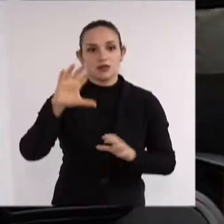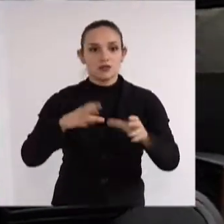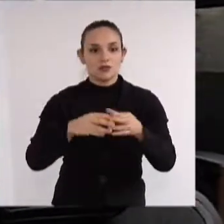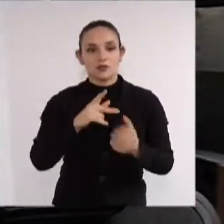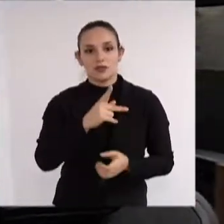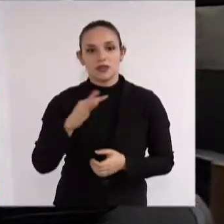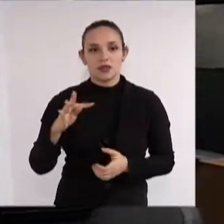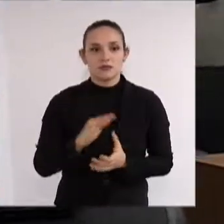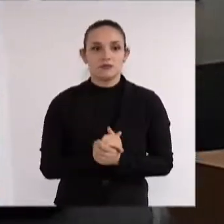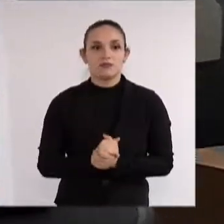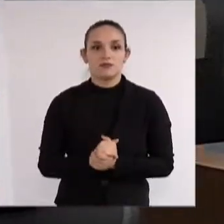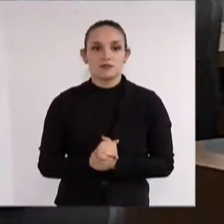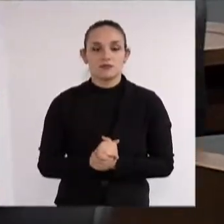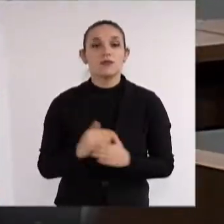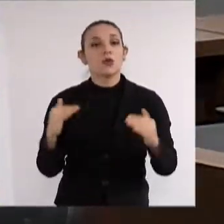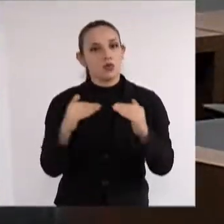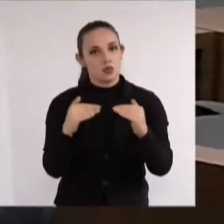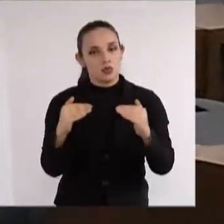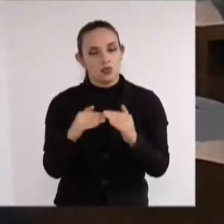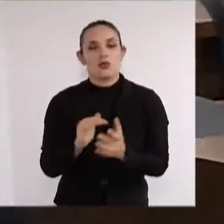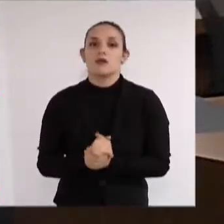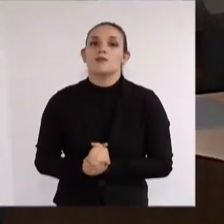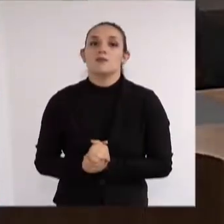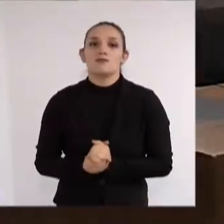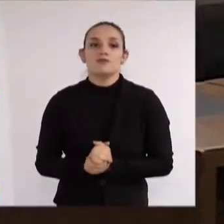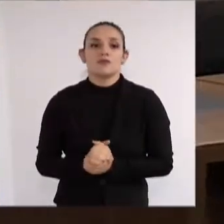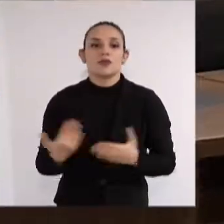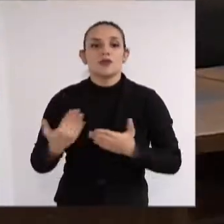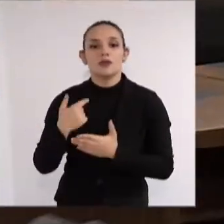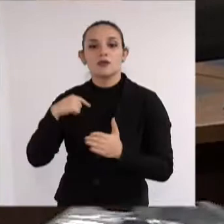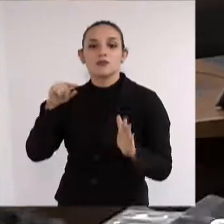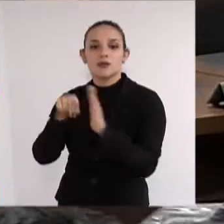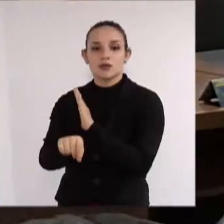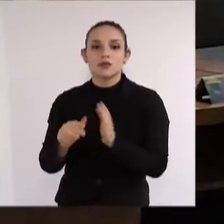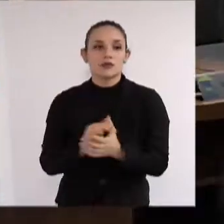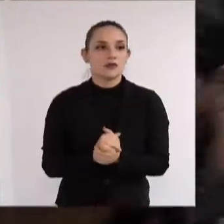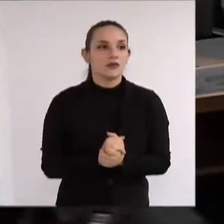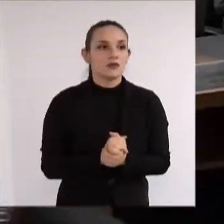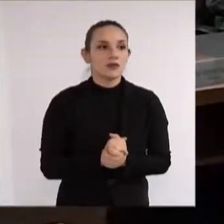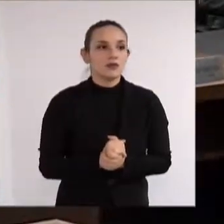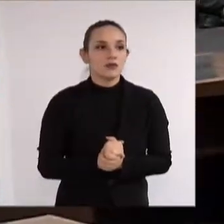Trabalhadores. Quero consultar o deputado